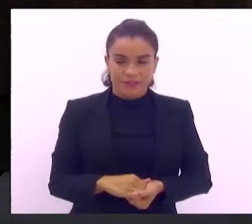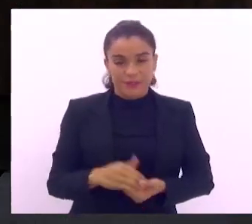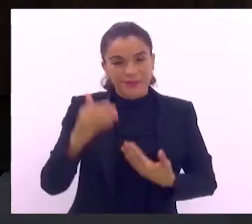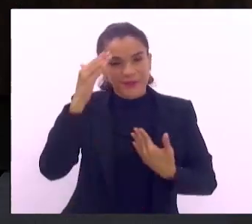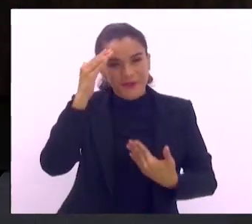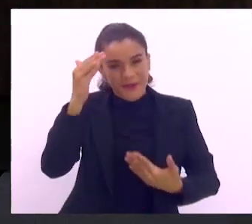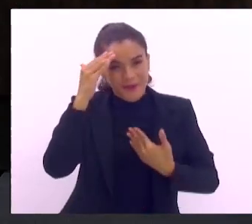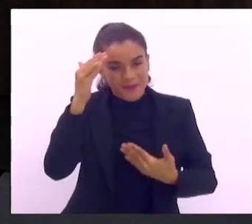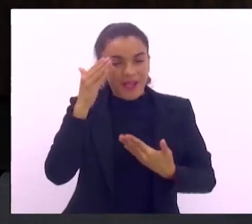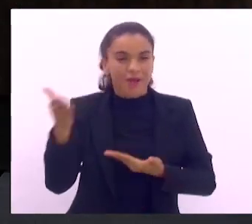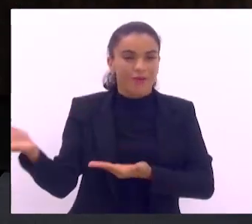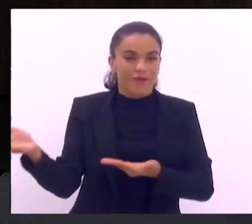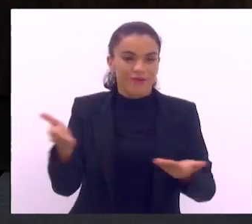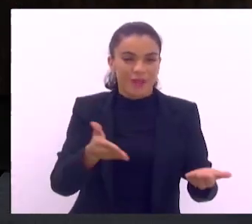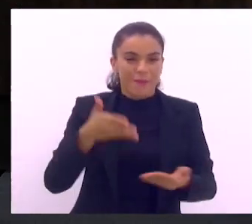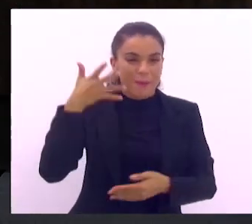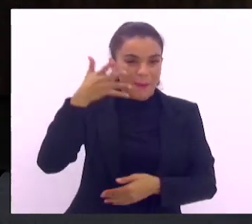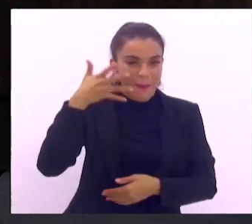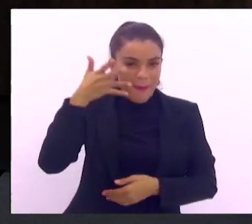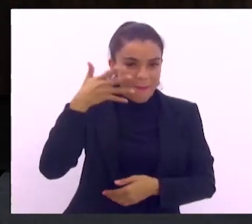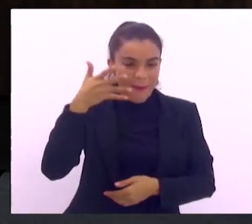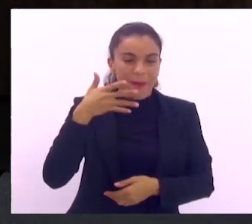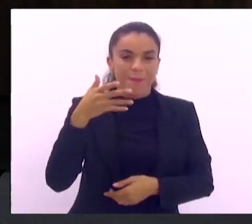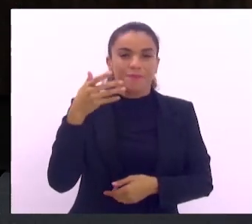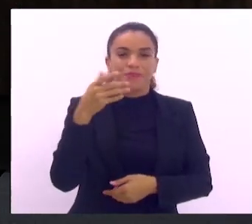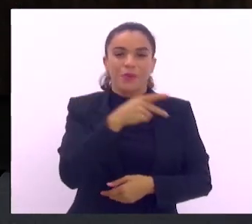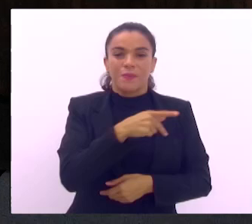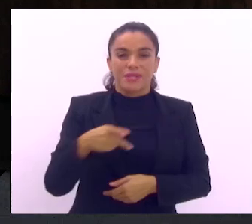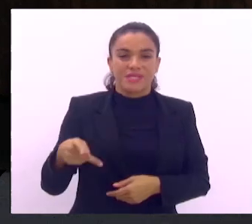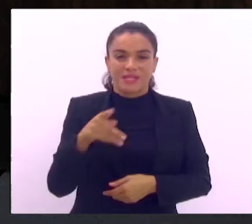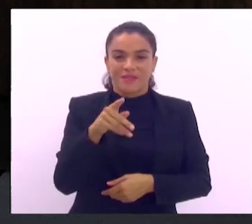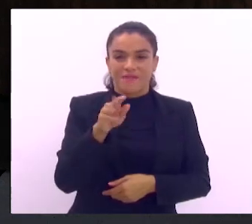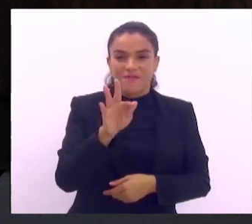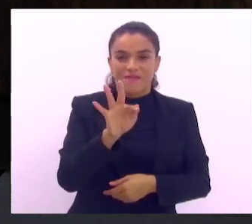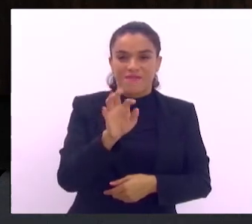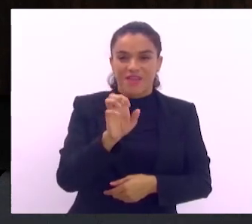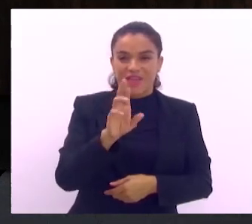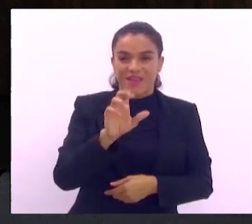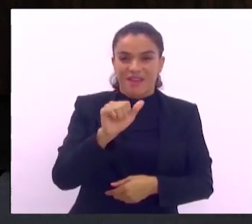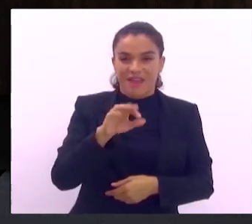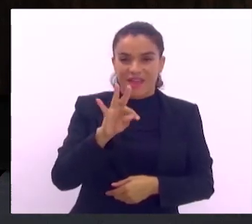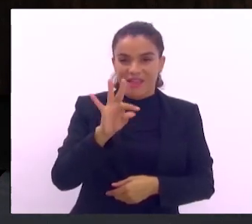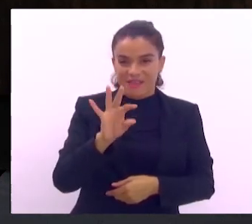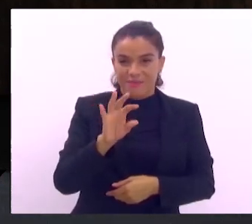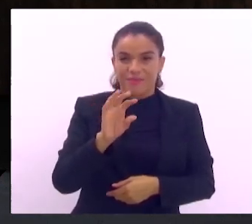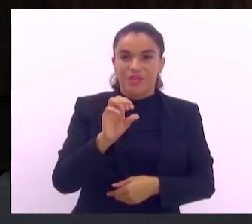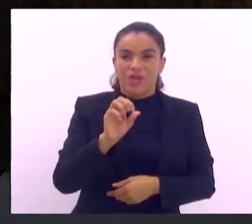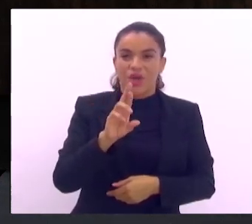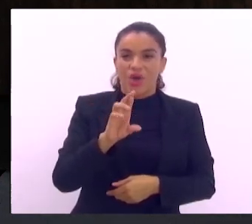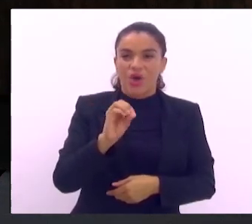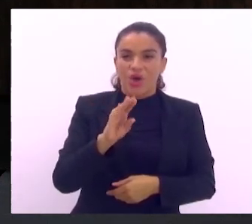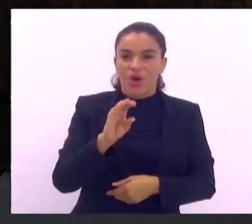Obrigado. Eu convidar agora para fazer uso da palavra o presidente da FERAT, senhor Robson José Maia.